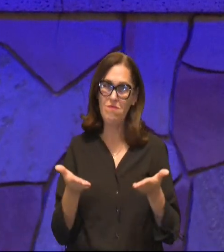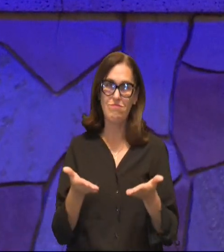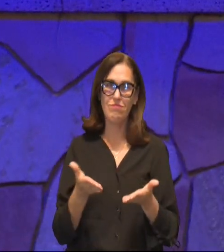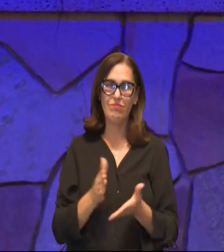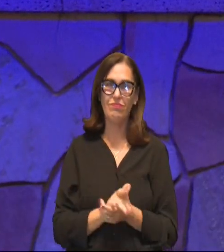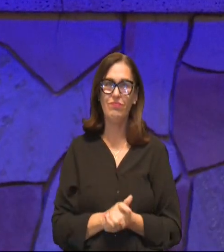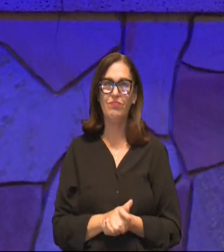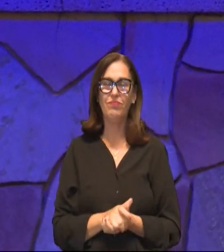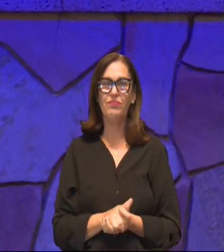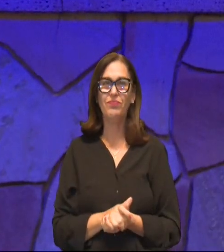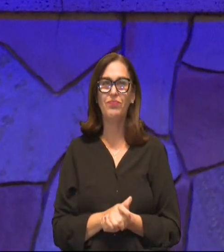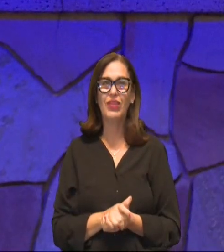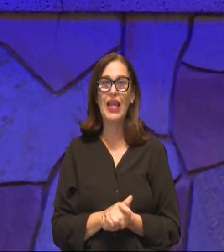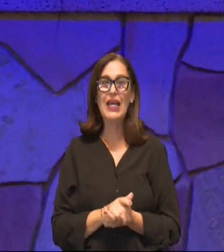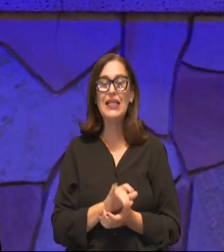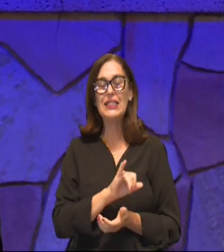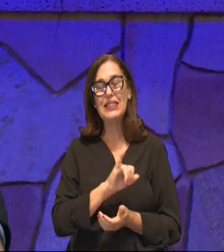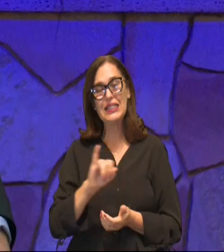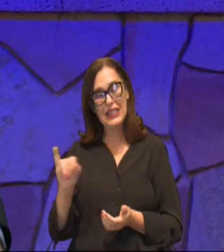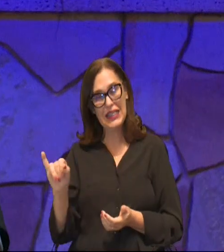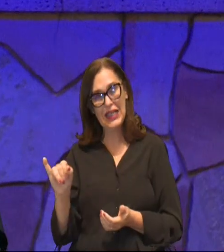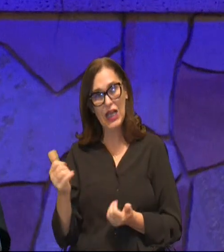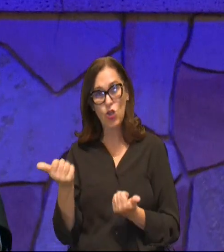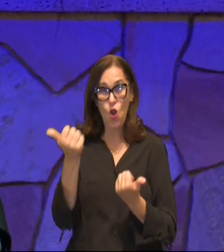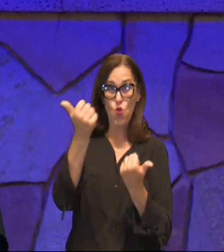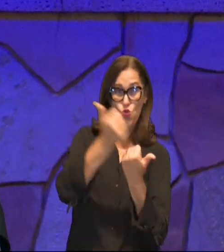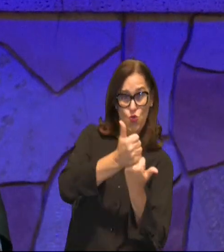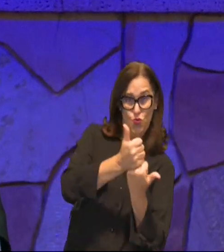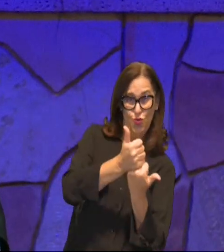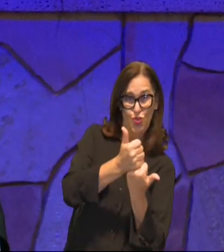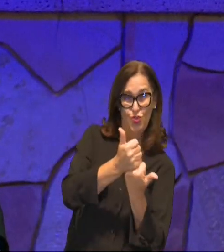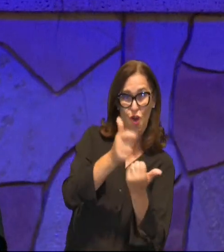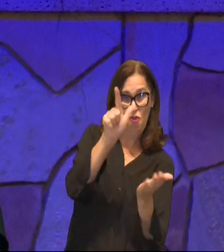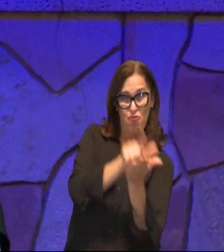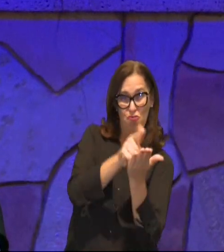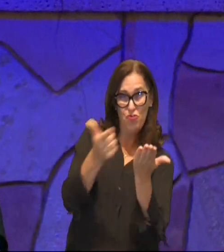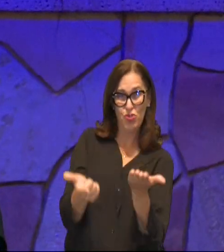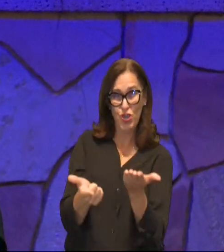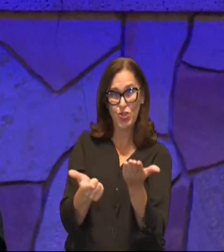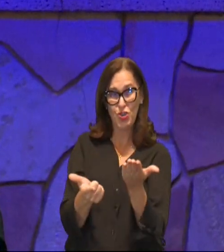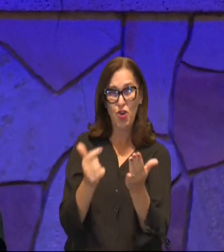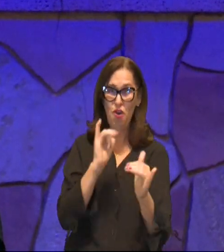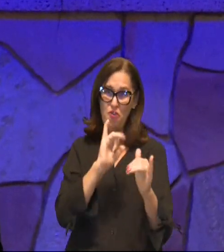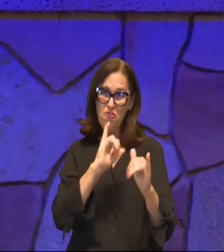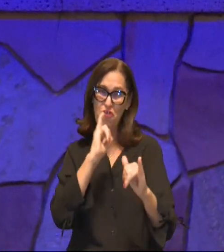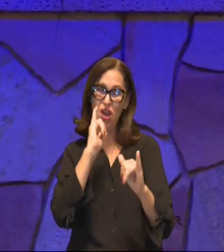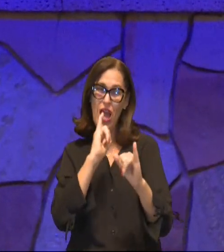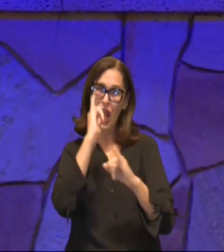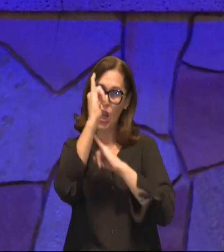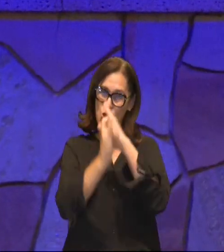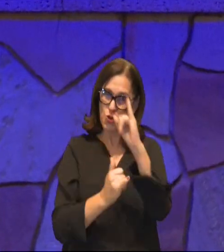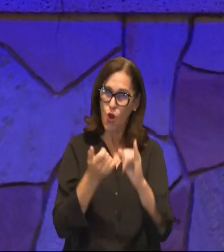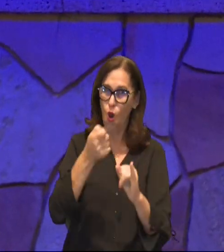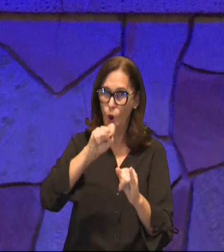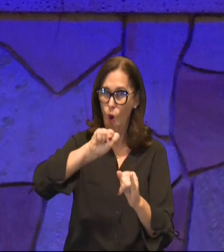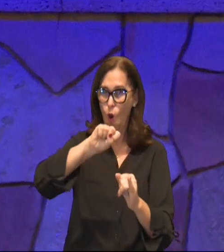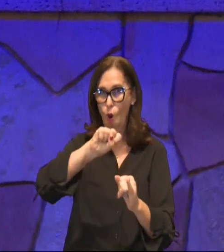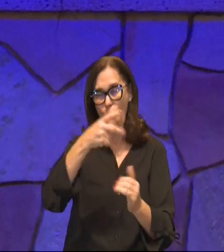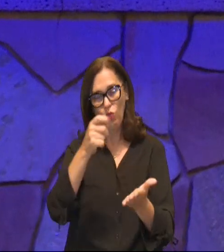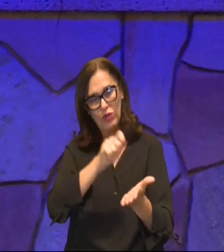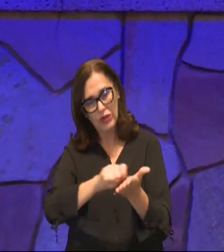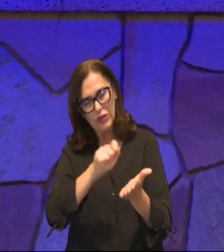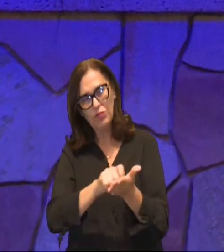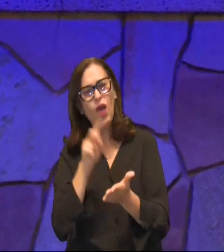atualíssimas, se caso ela tomasse lugar nos jornais eletrônicos ou escritos.